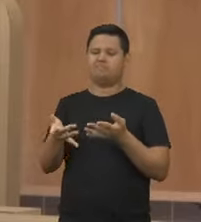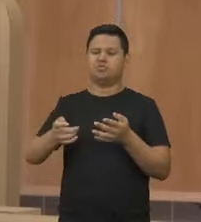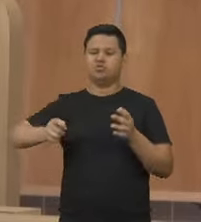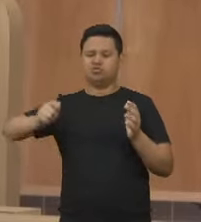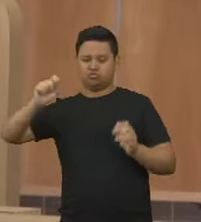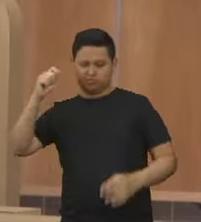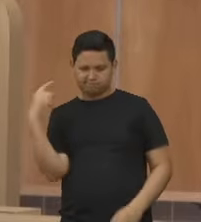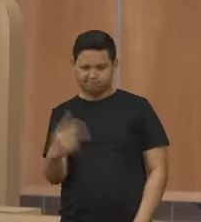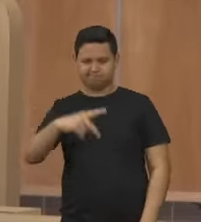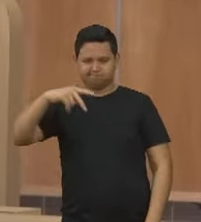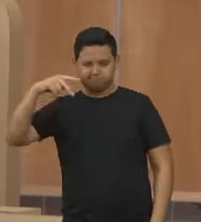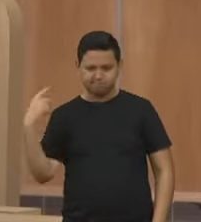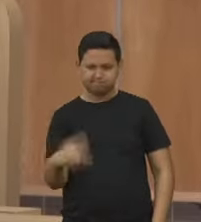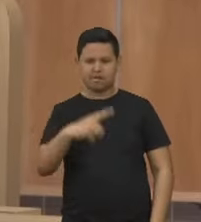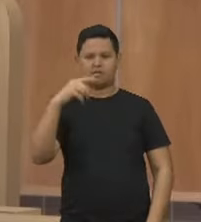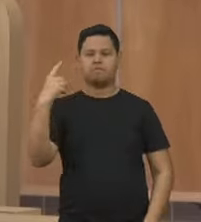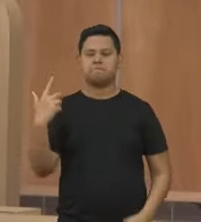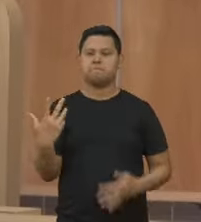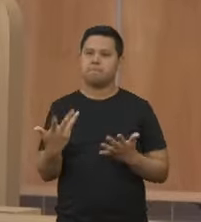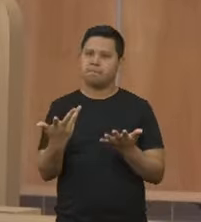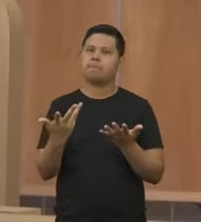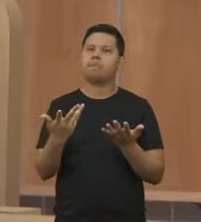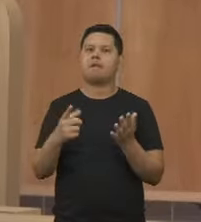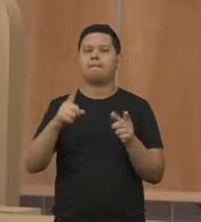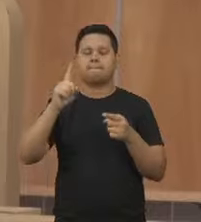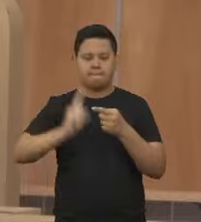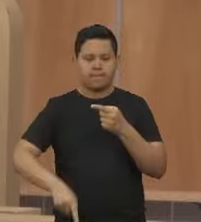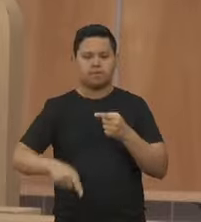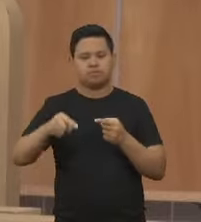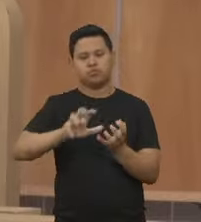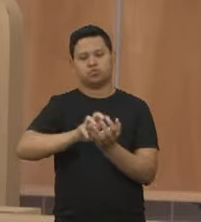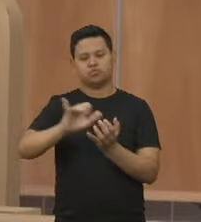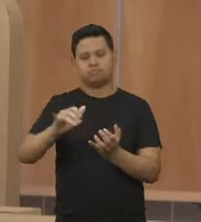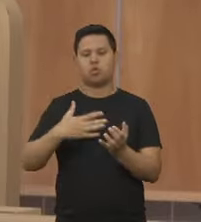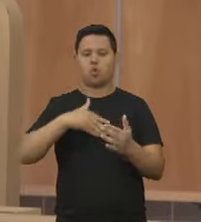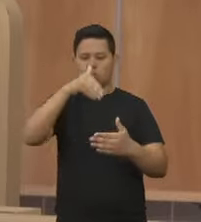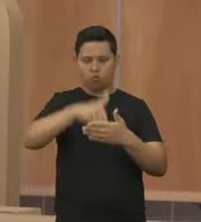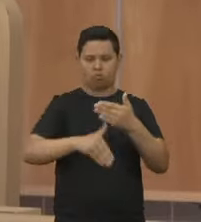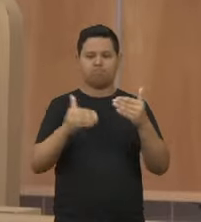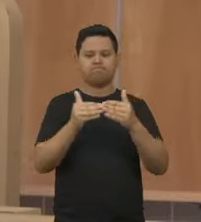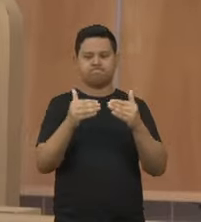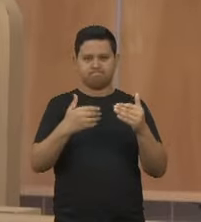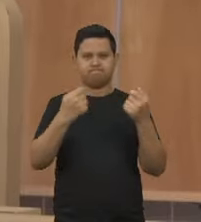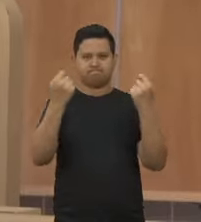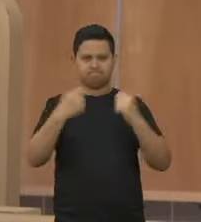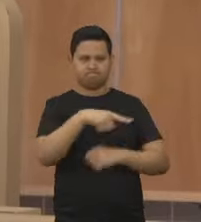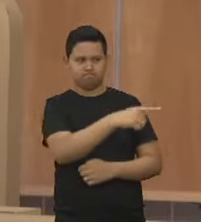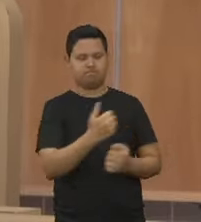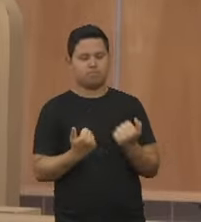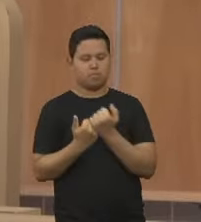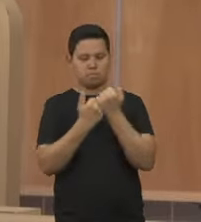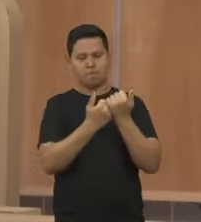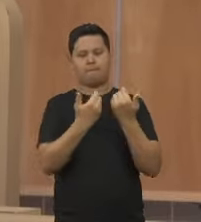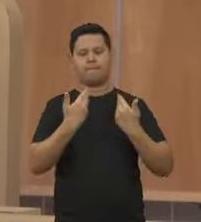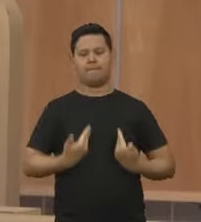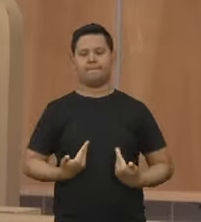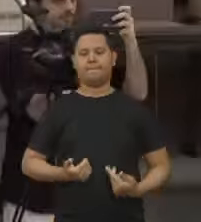chicotes na rua, sejam totalmente proibidos em Jacareí. Mas o voto é favorável e conte vocês com o meu apoio.